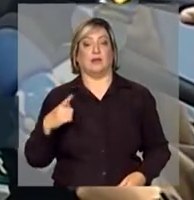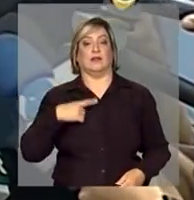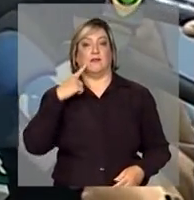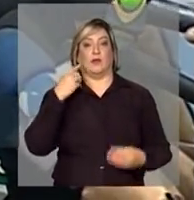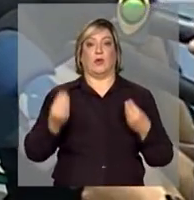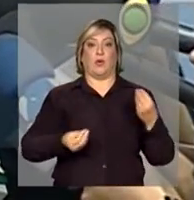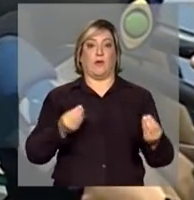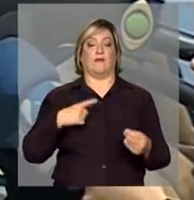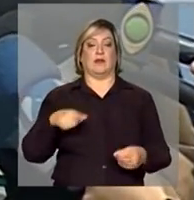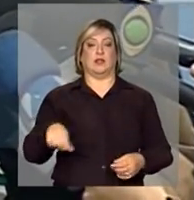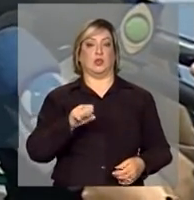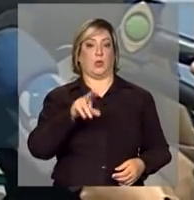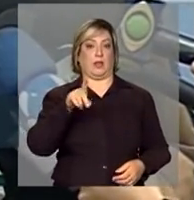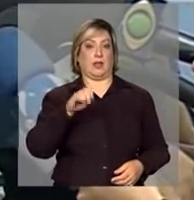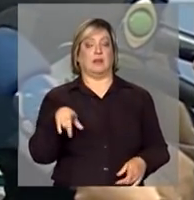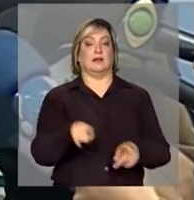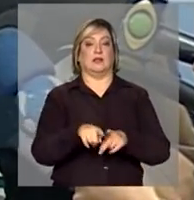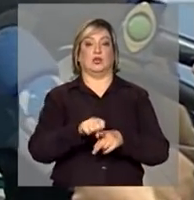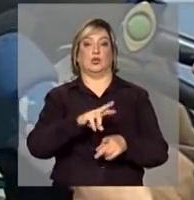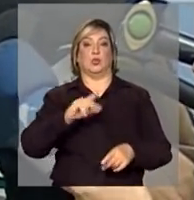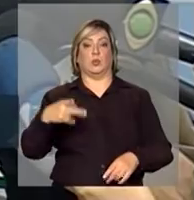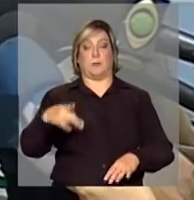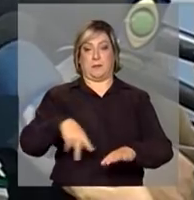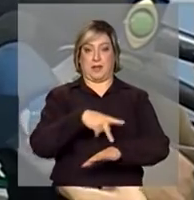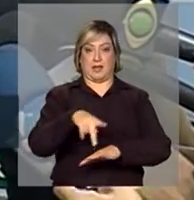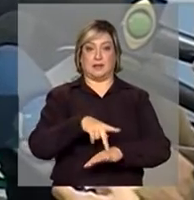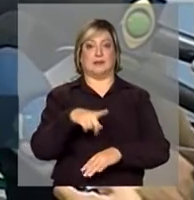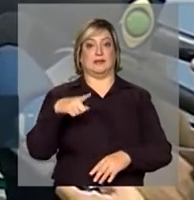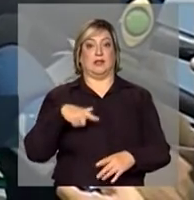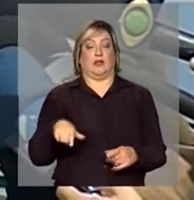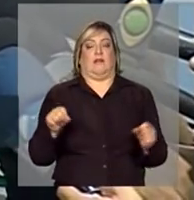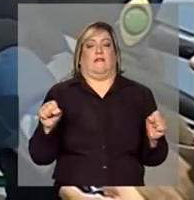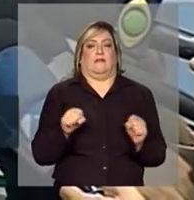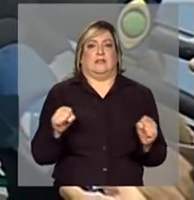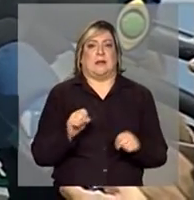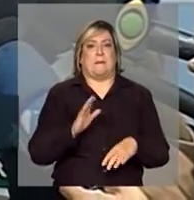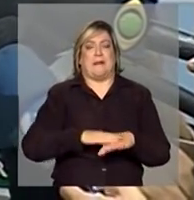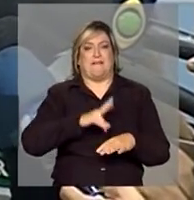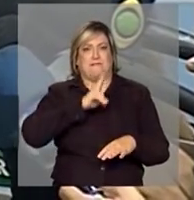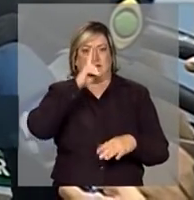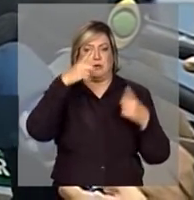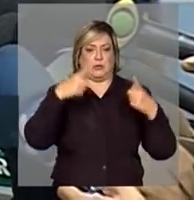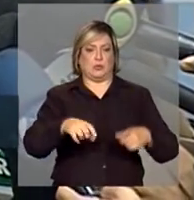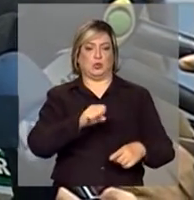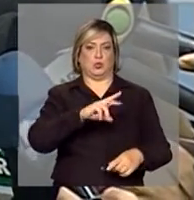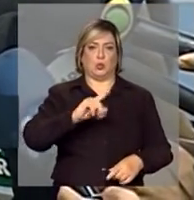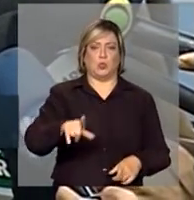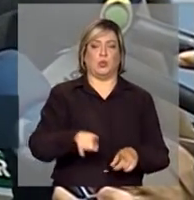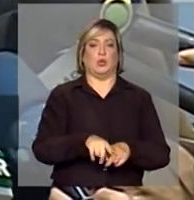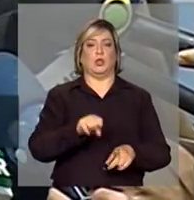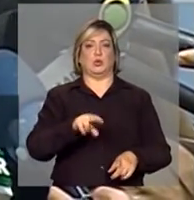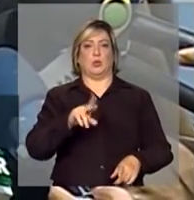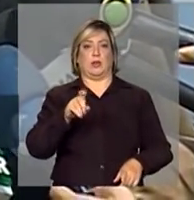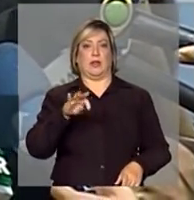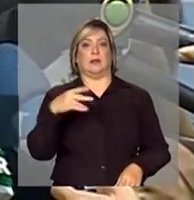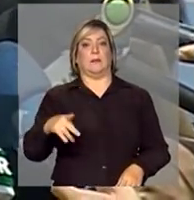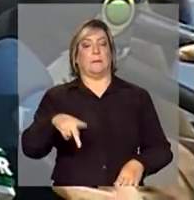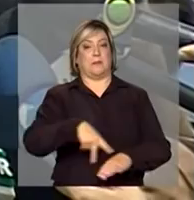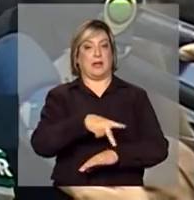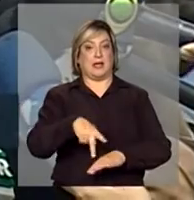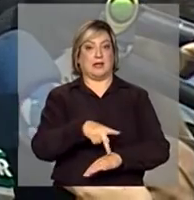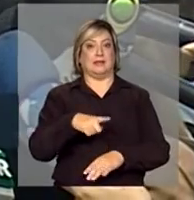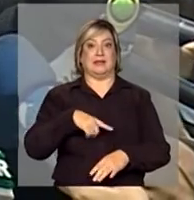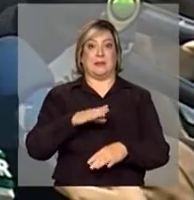país. Exatamente porque são as regiões que têm um inverno mais rigoroso e são regiões onde você tem uma população